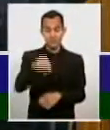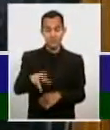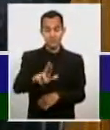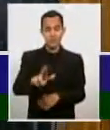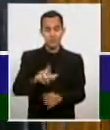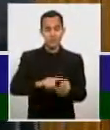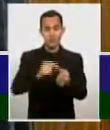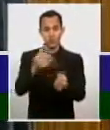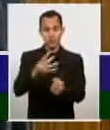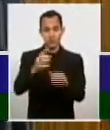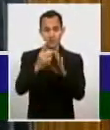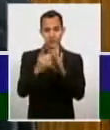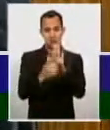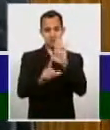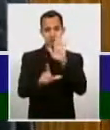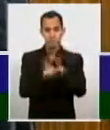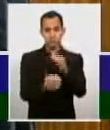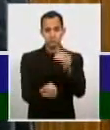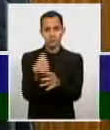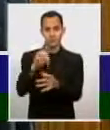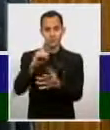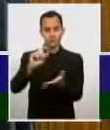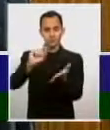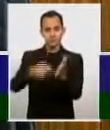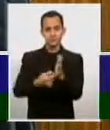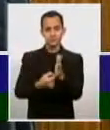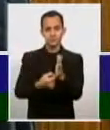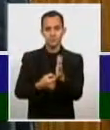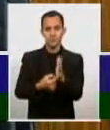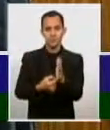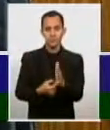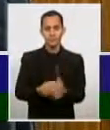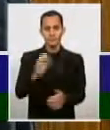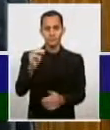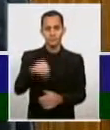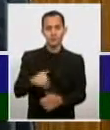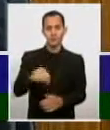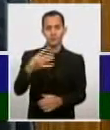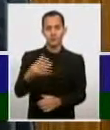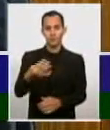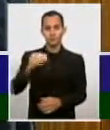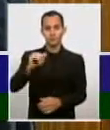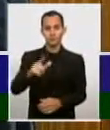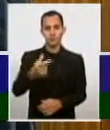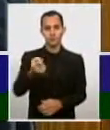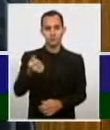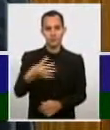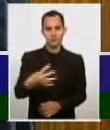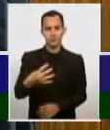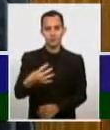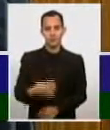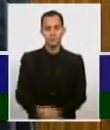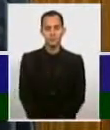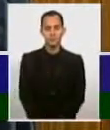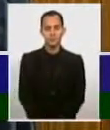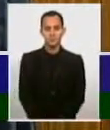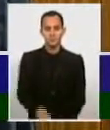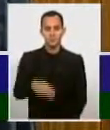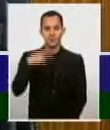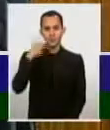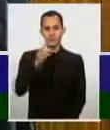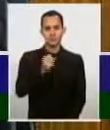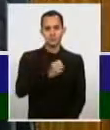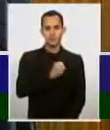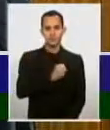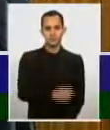4º. Este decreto legislativo entra em vigor na data de sua publicação. Câmara Municipal, 4 de julho de 2014, Silésio